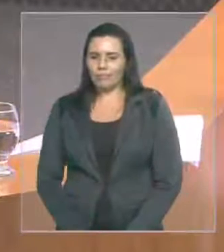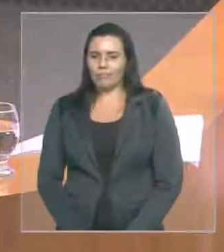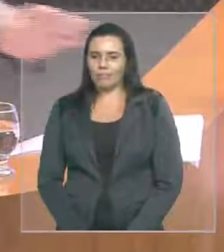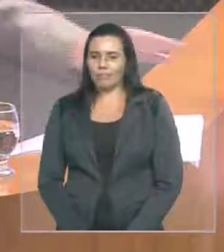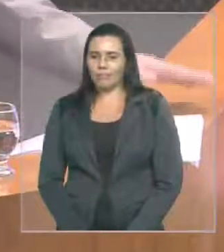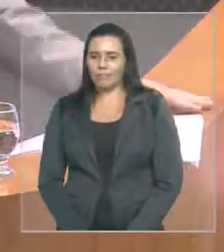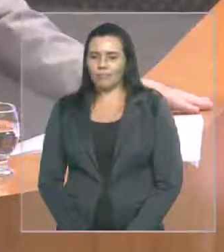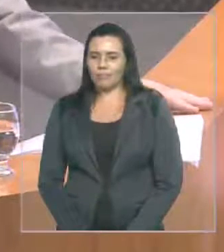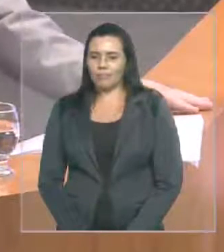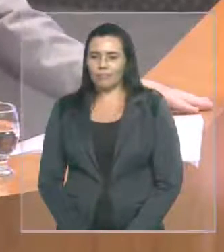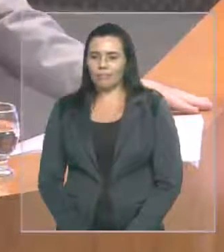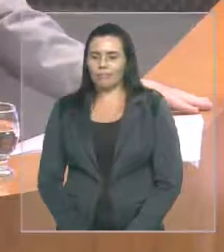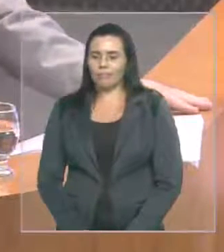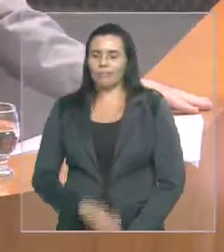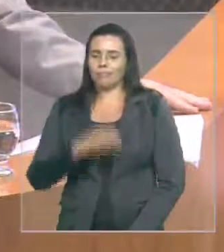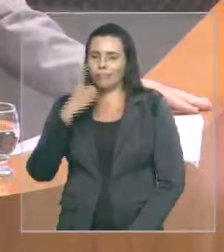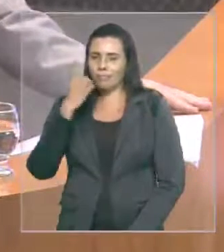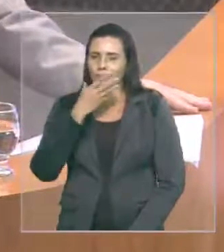senhoras e senhores